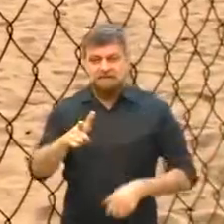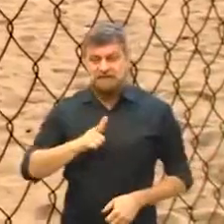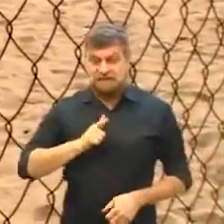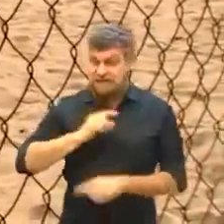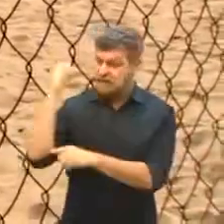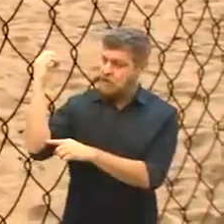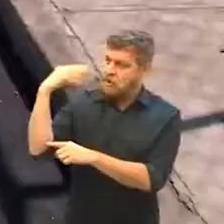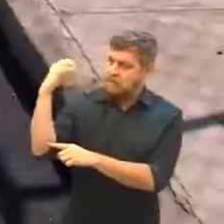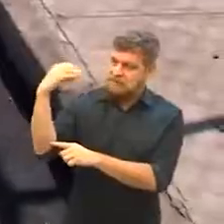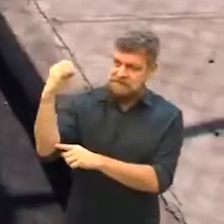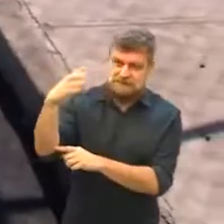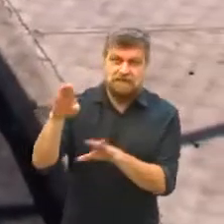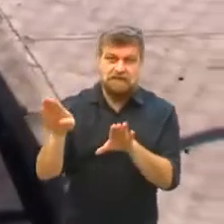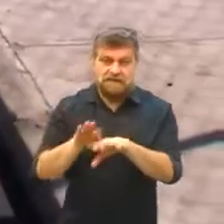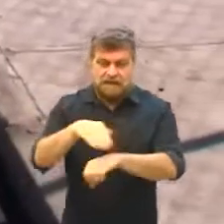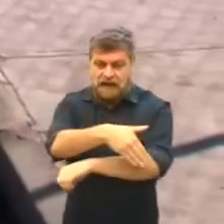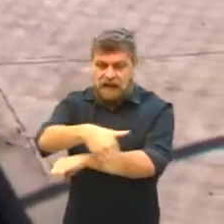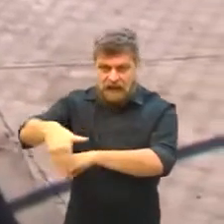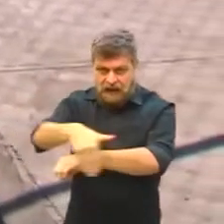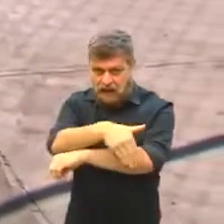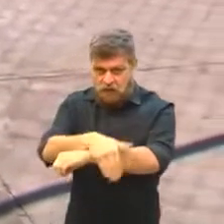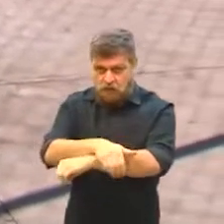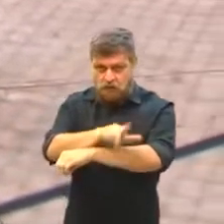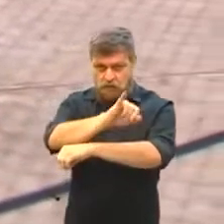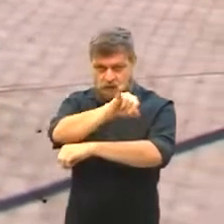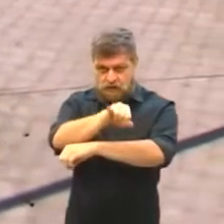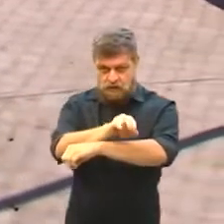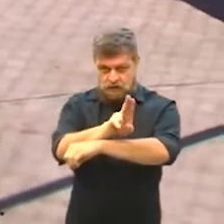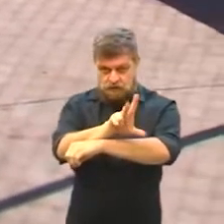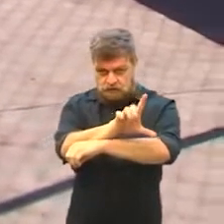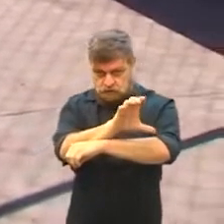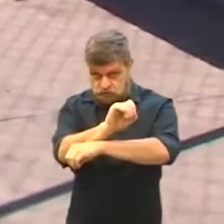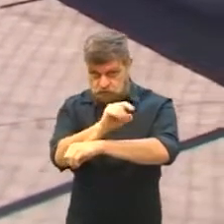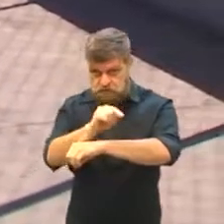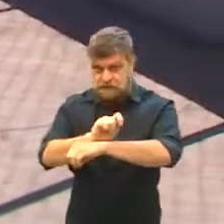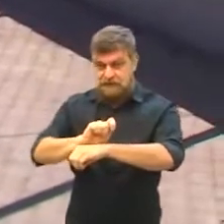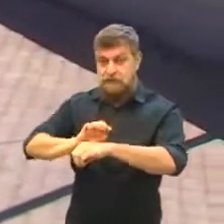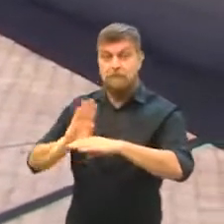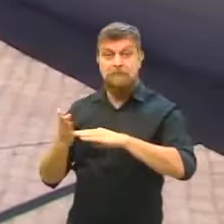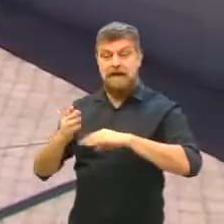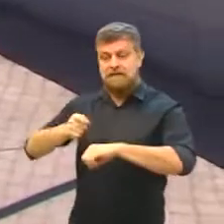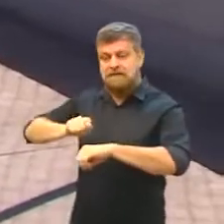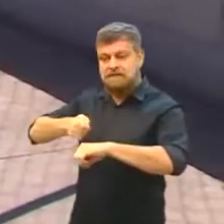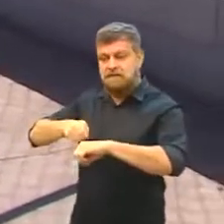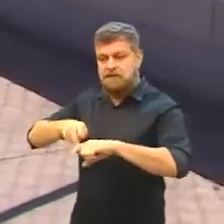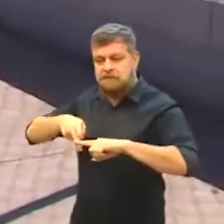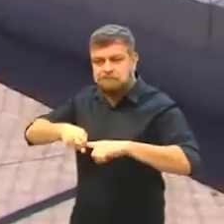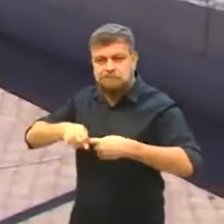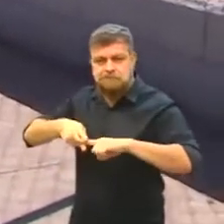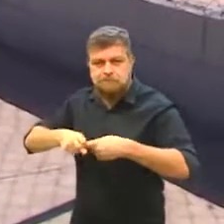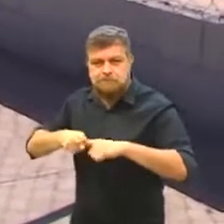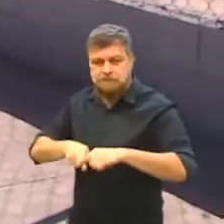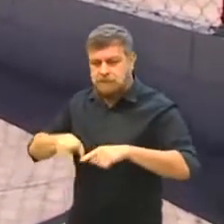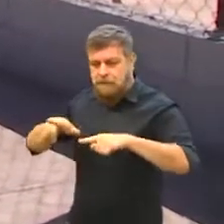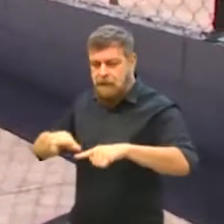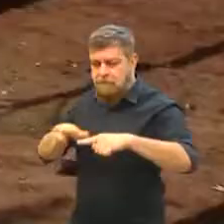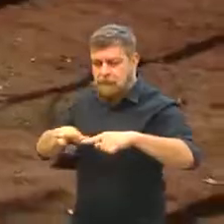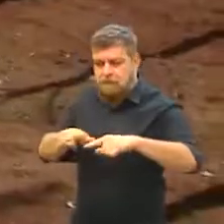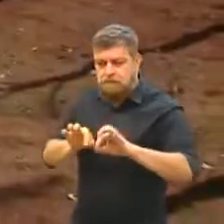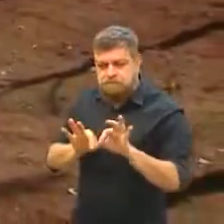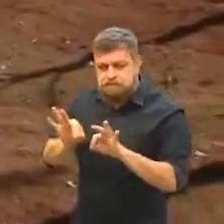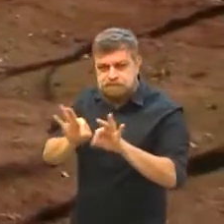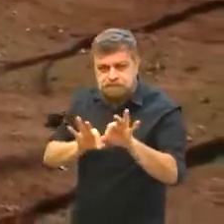direito à iluminação. E olha que até a rua Júlio Fernandes, no Jardim São Pedro, ganhou reparos e